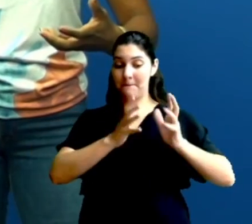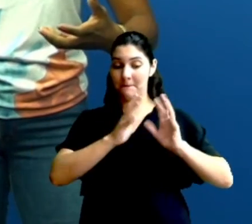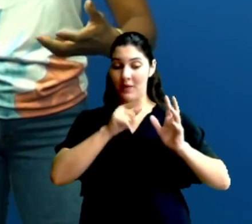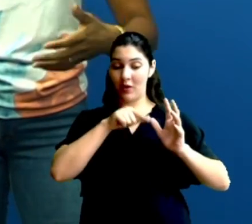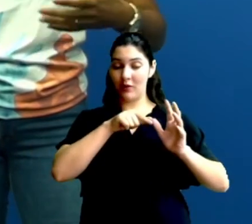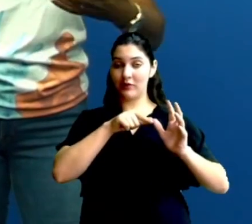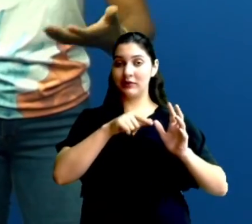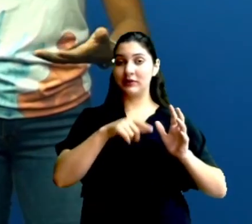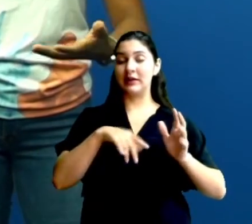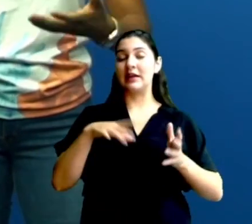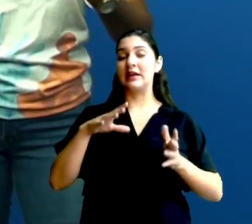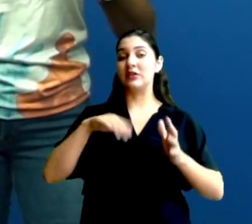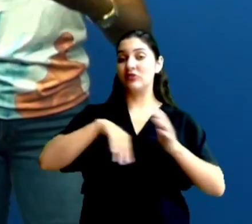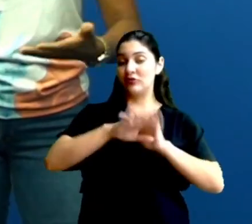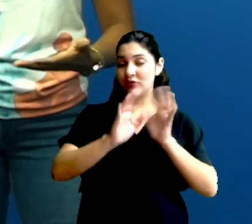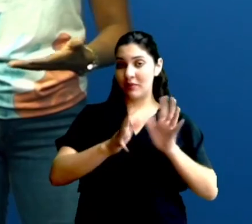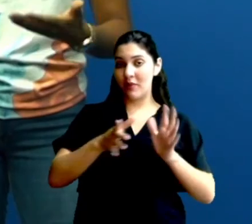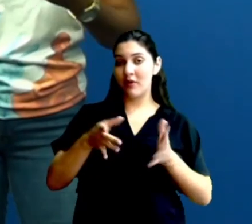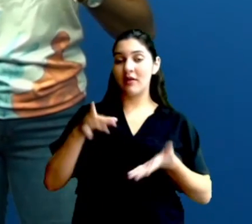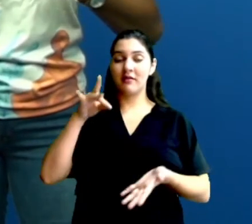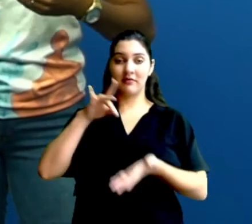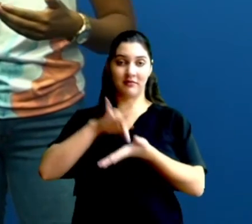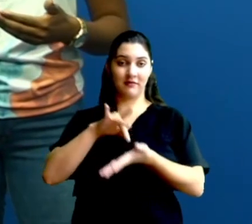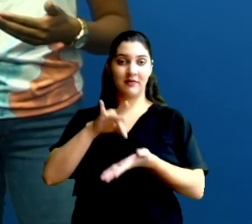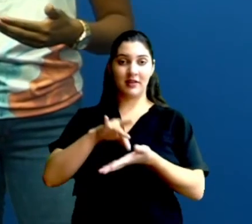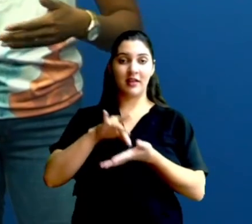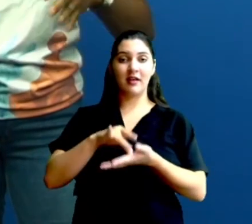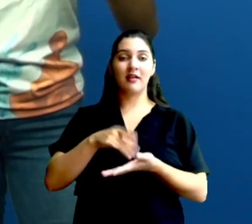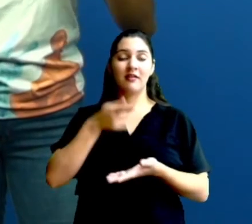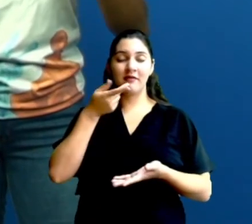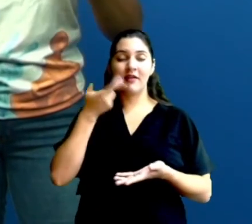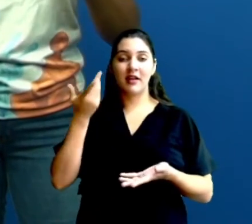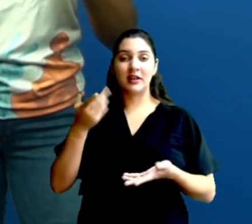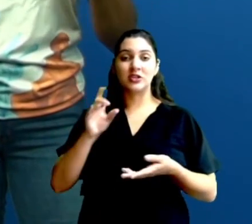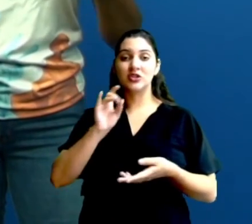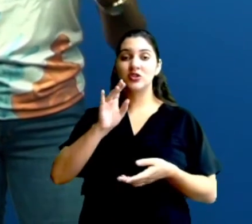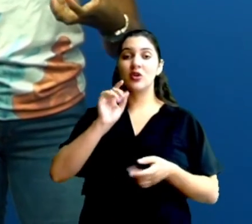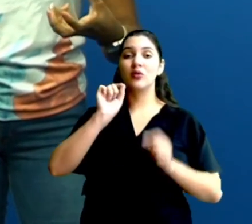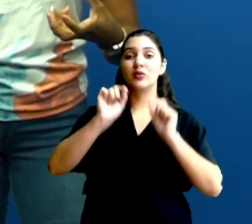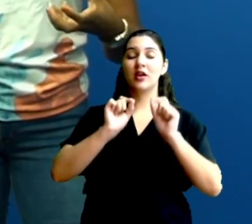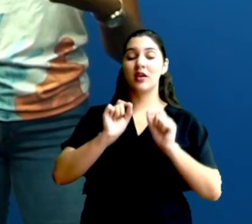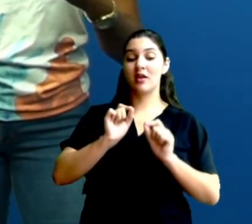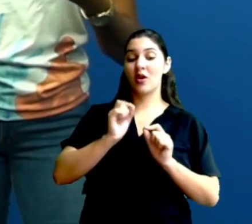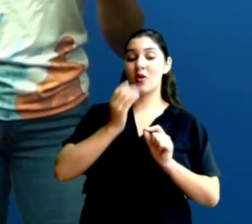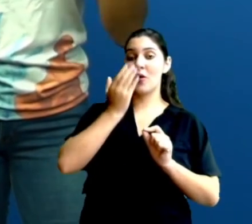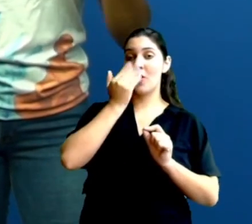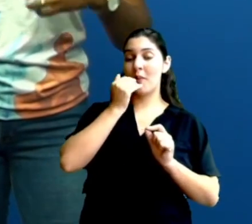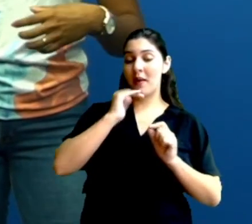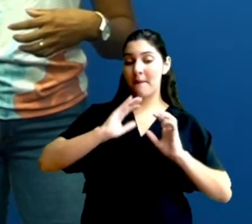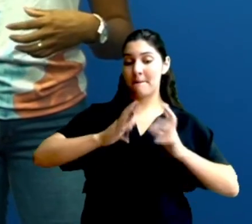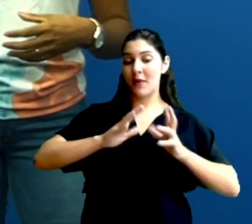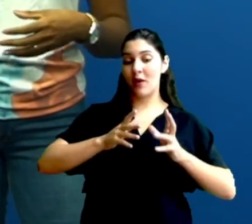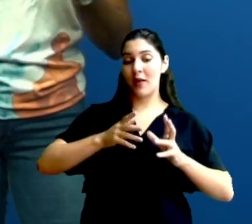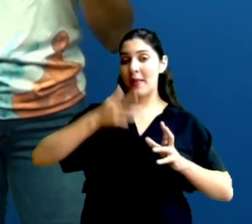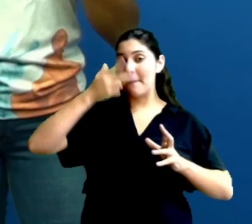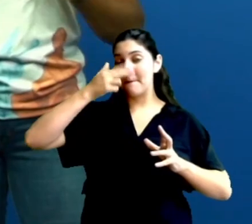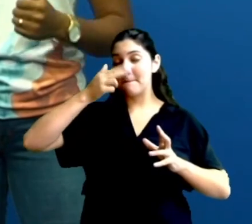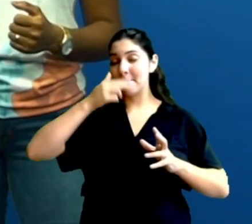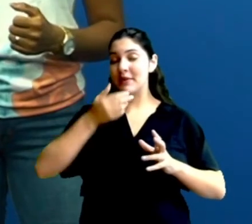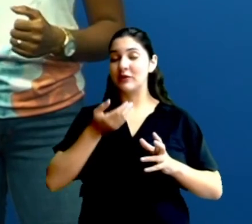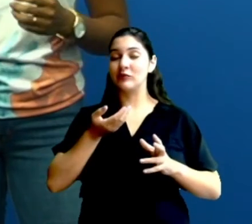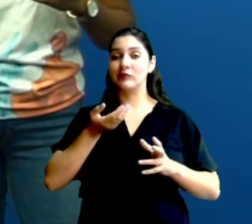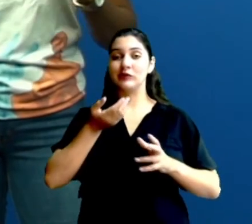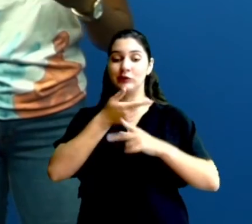é o sentido real de jogar o futebol, jogar a bola, como a gente mesmo fala. Só que comer bola não é a mesma coisa que você pegar uma bola